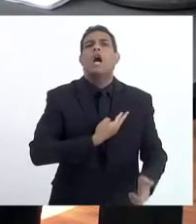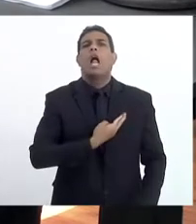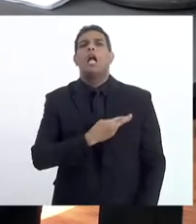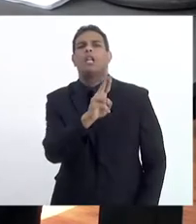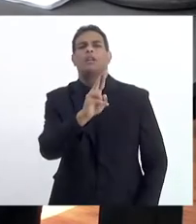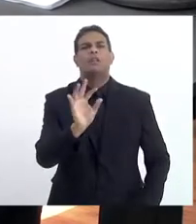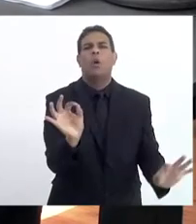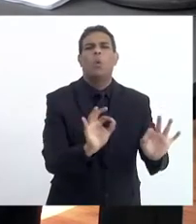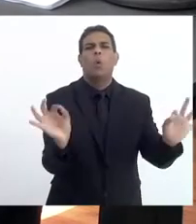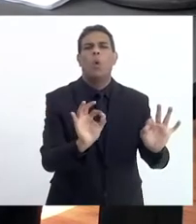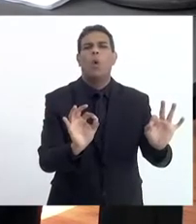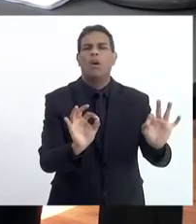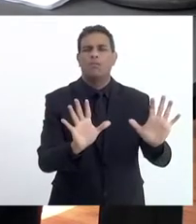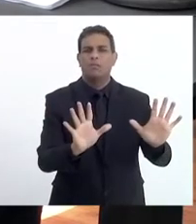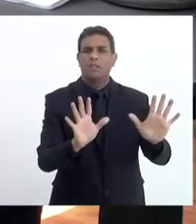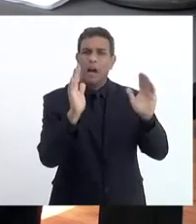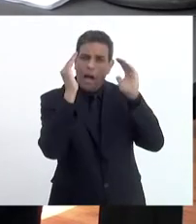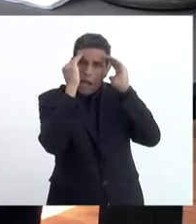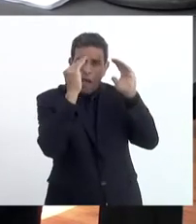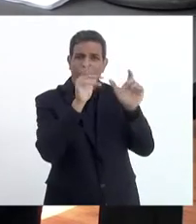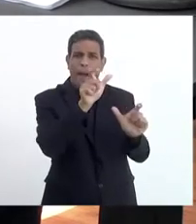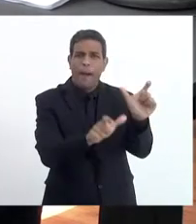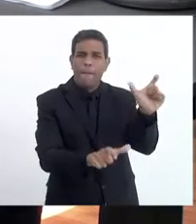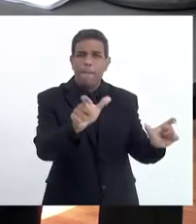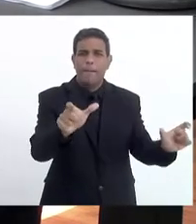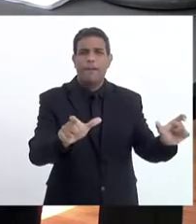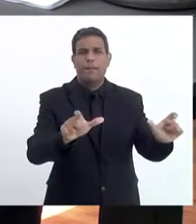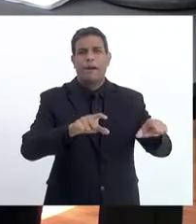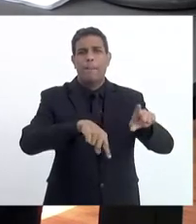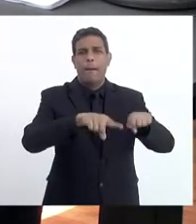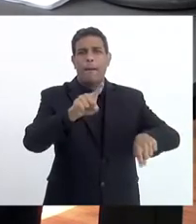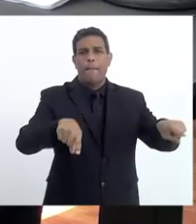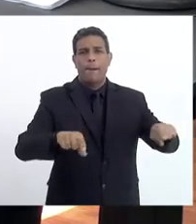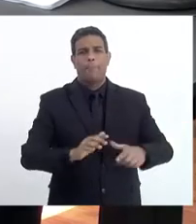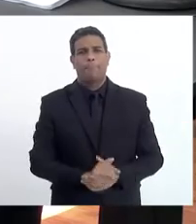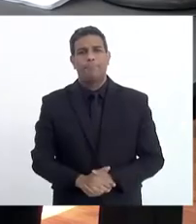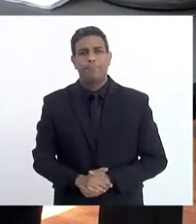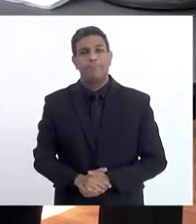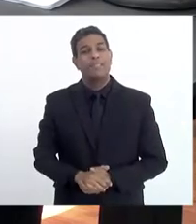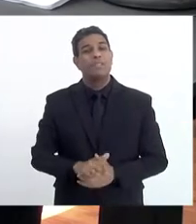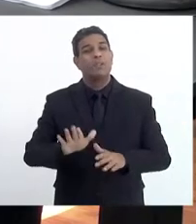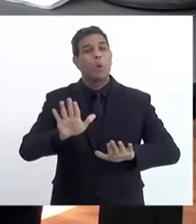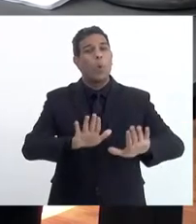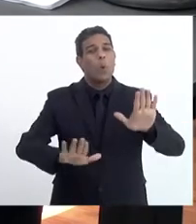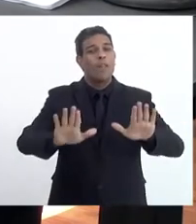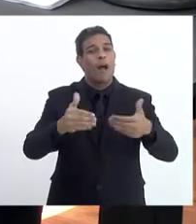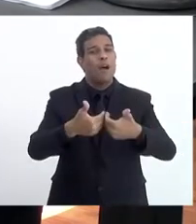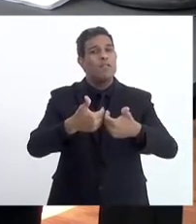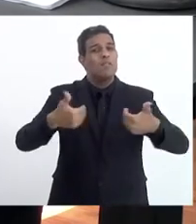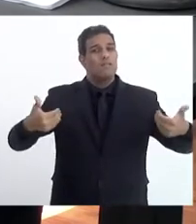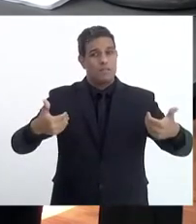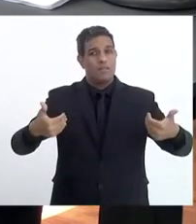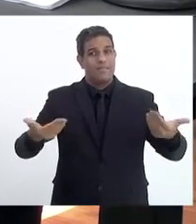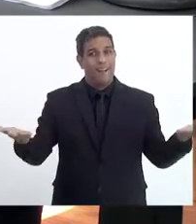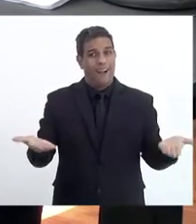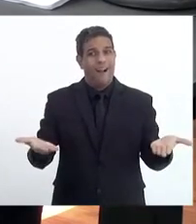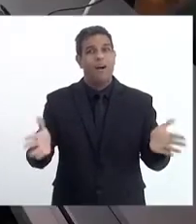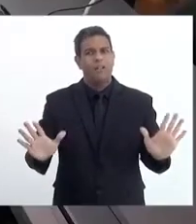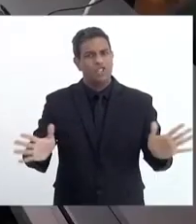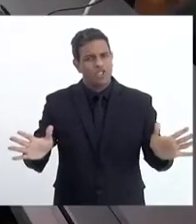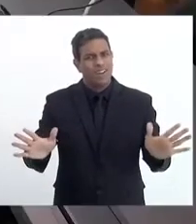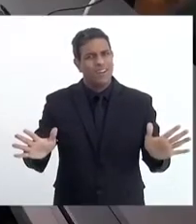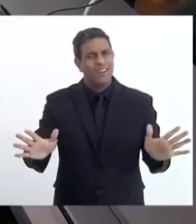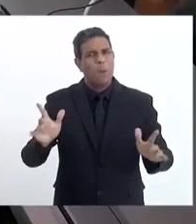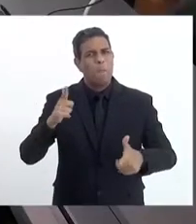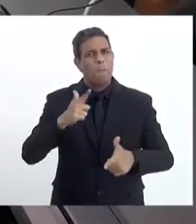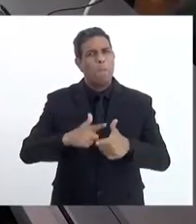eu acho que o respeito, precisamos só ter cuidado para que... Recentemente nós tivemos um